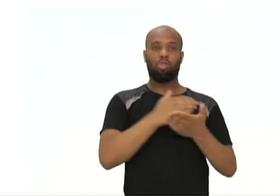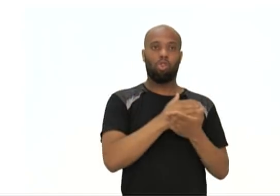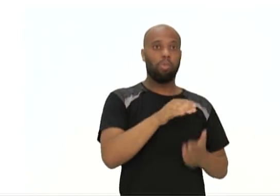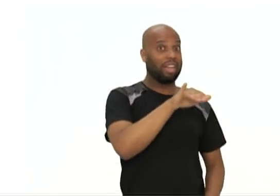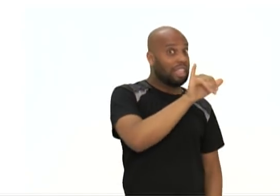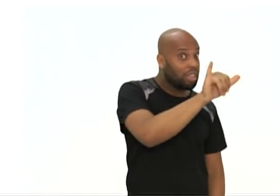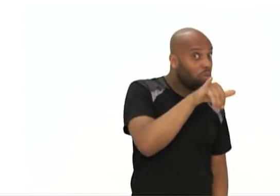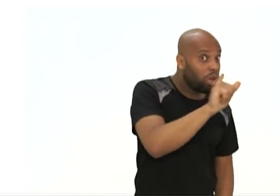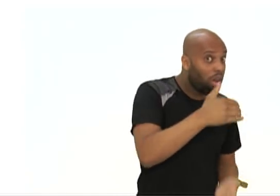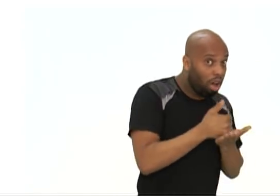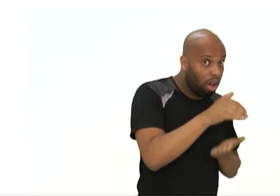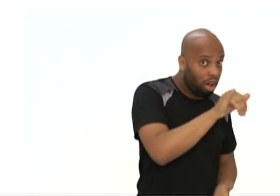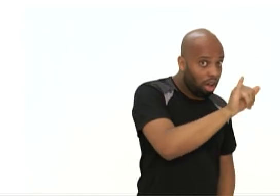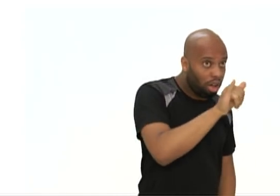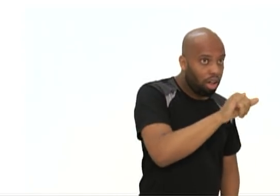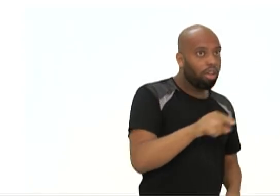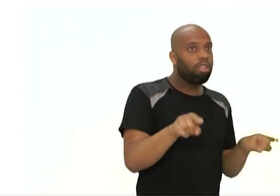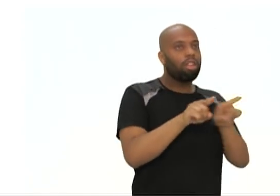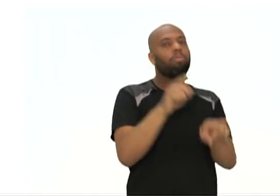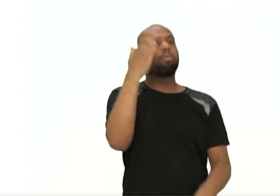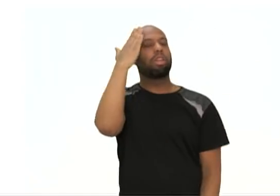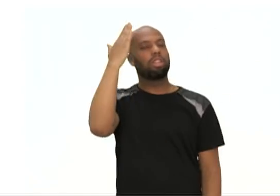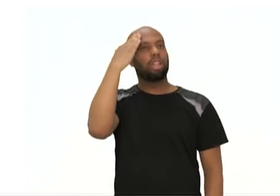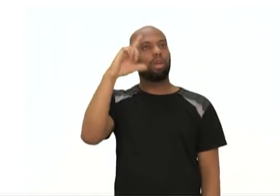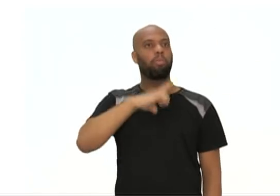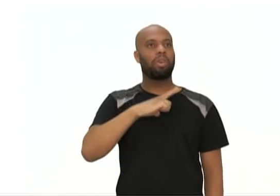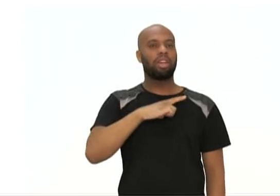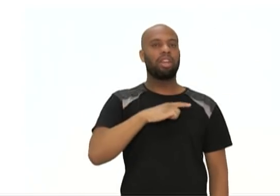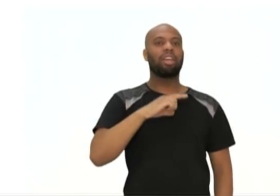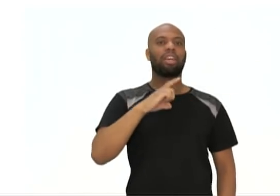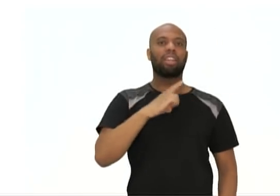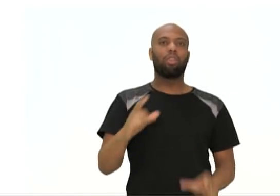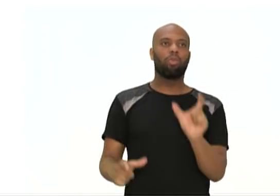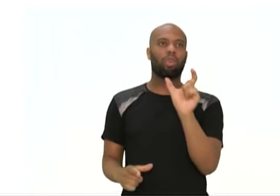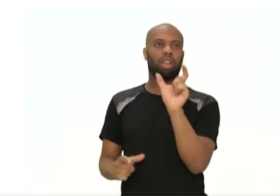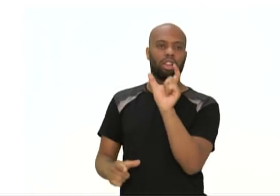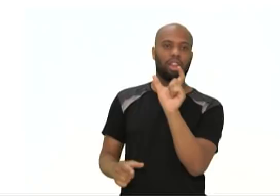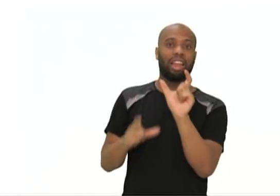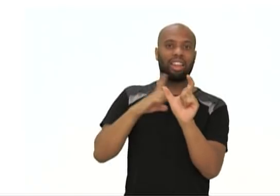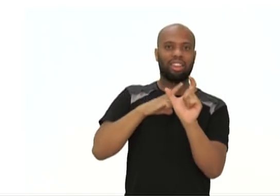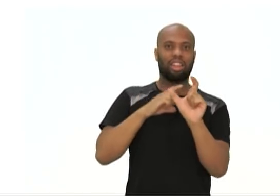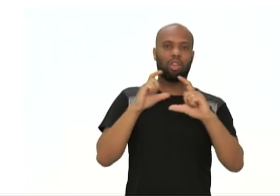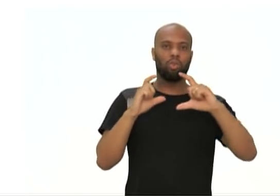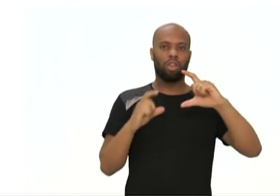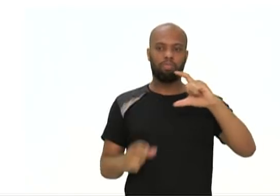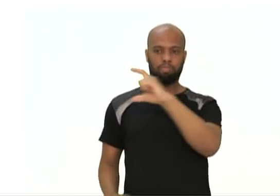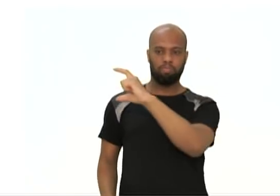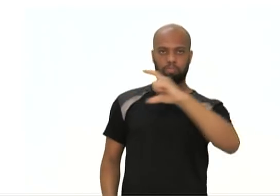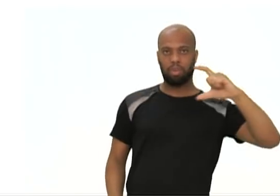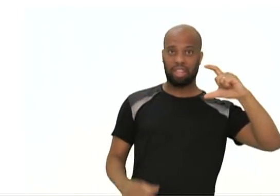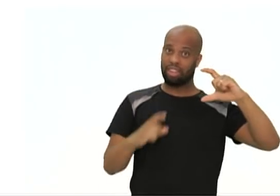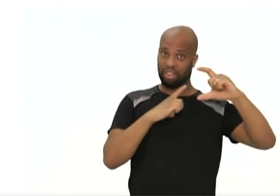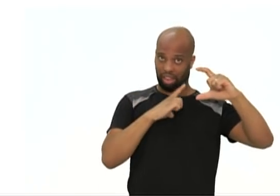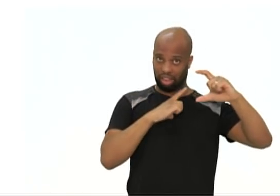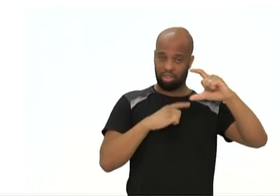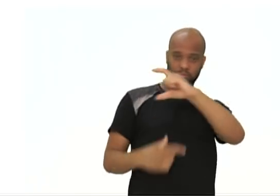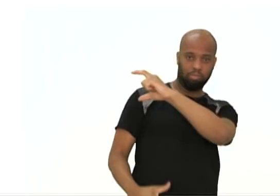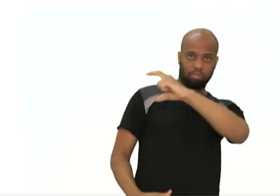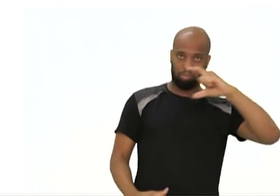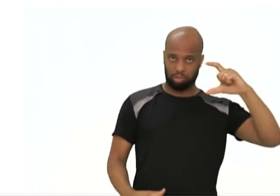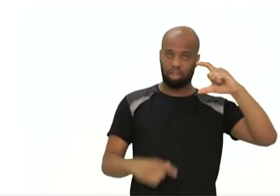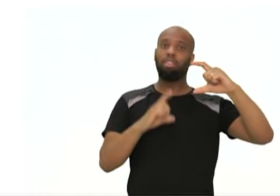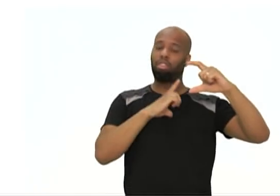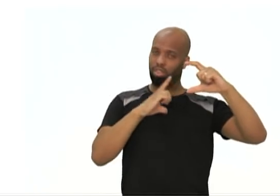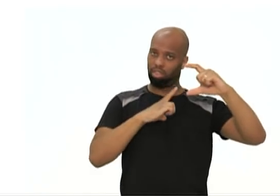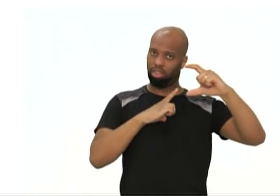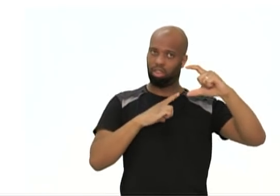y, sabemos que ela está com o centro transladado, ela não tem o centro no 0, 0, porque tem essa compensação aqui de x e